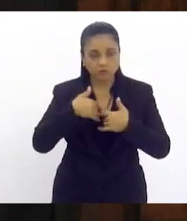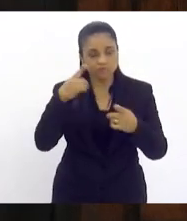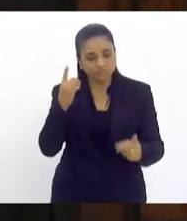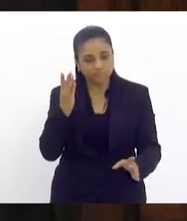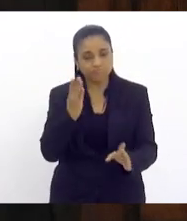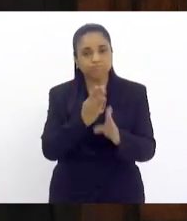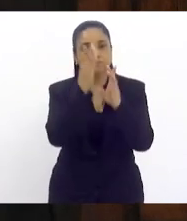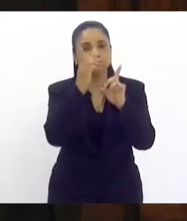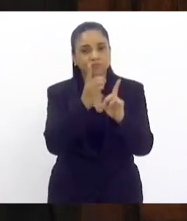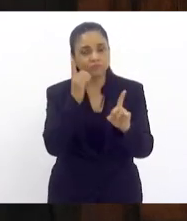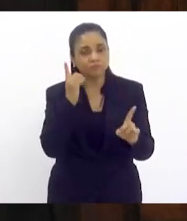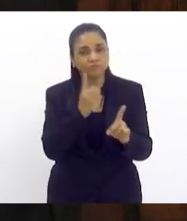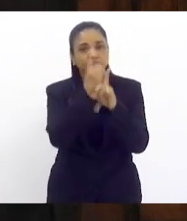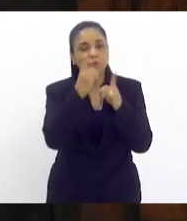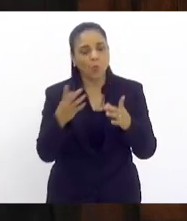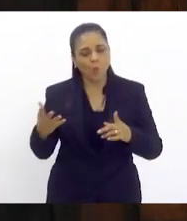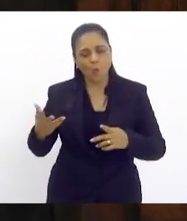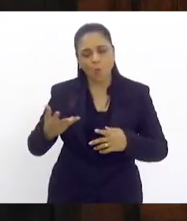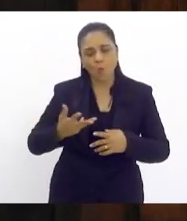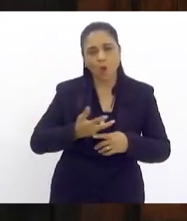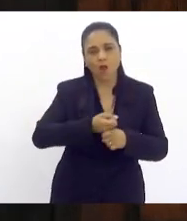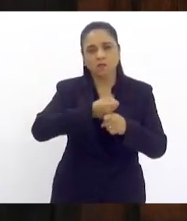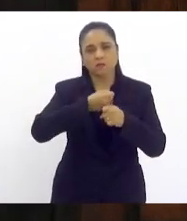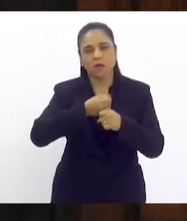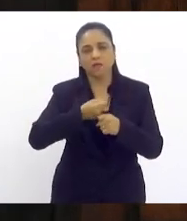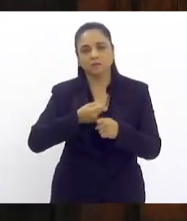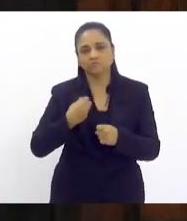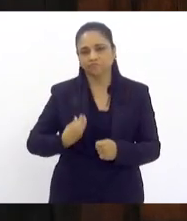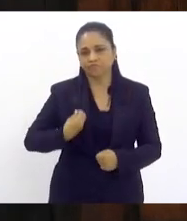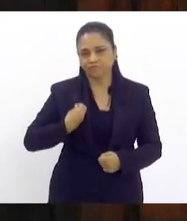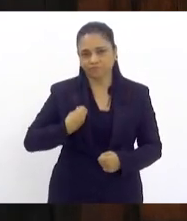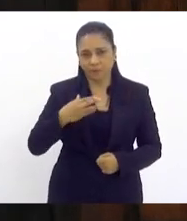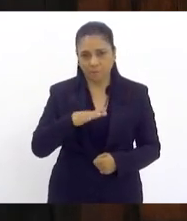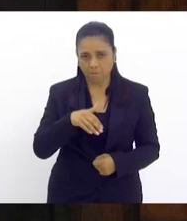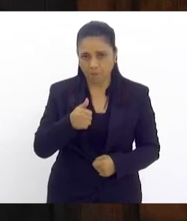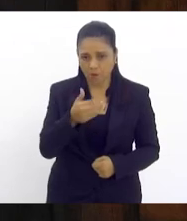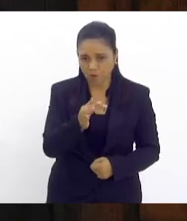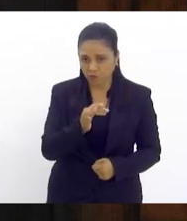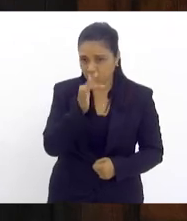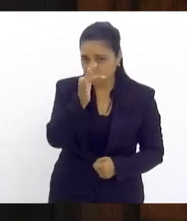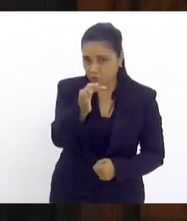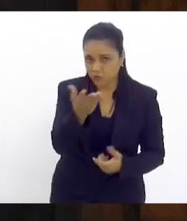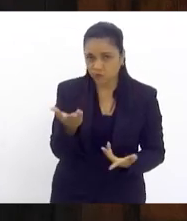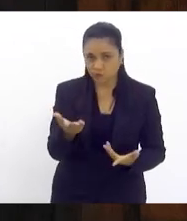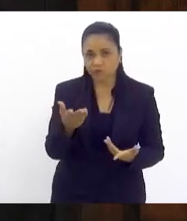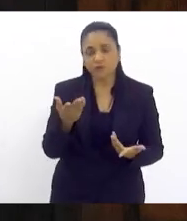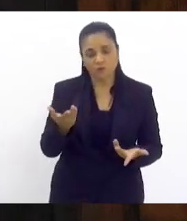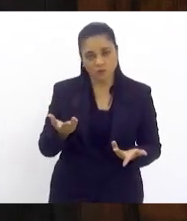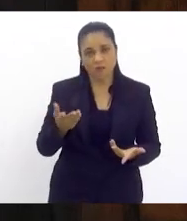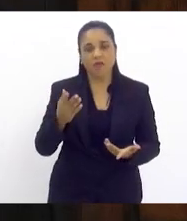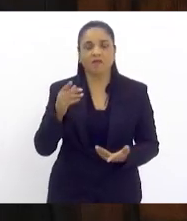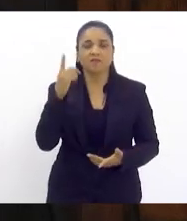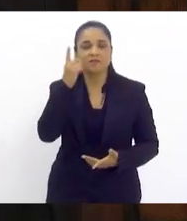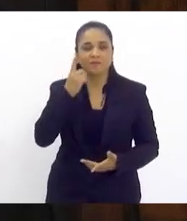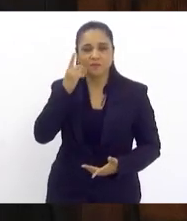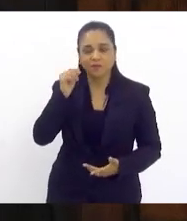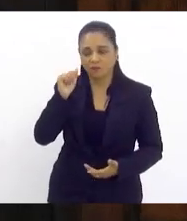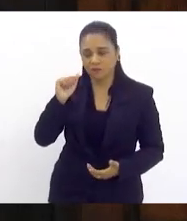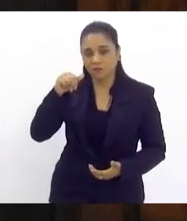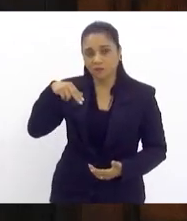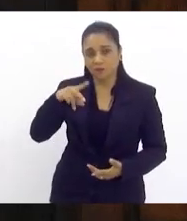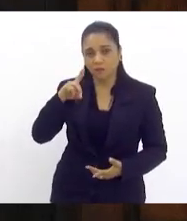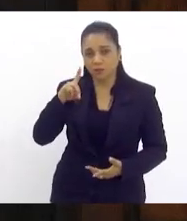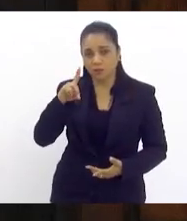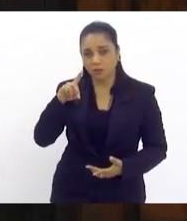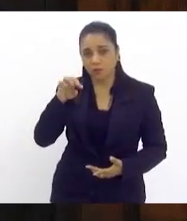mais qualidade de vida essas crianças terá, não é, deputado Ottoni de Paula? Então, parabéns, presidente.